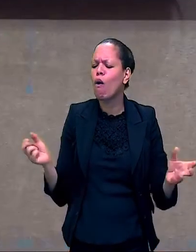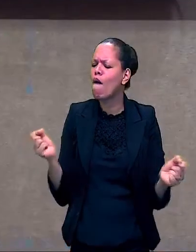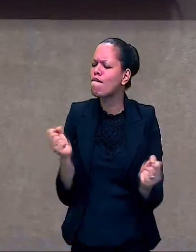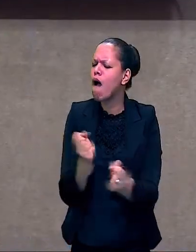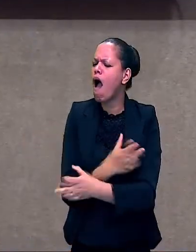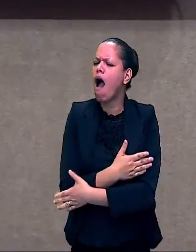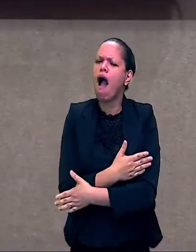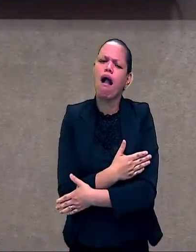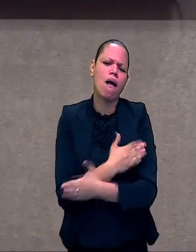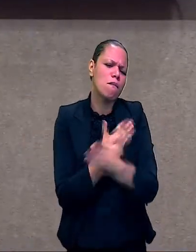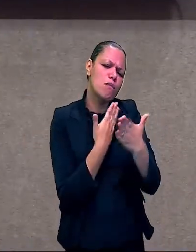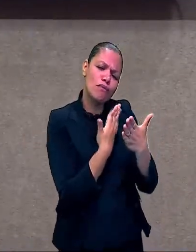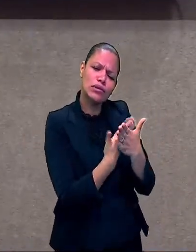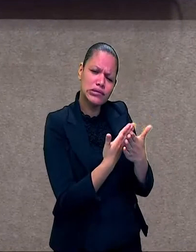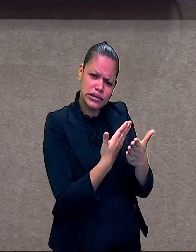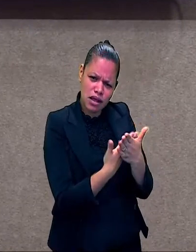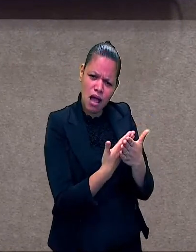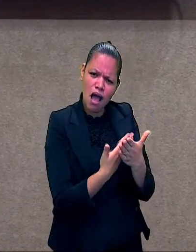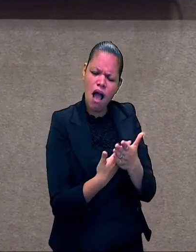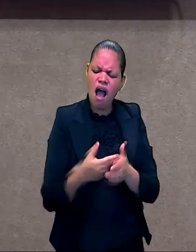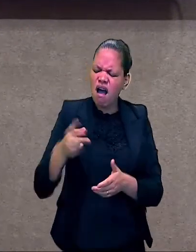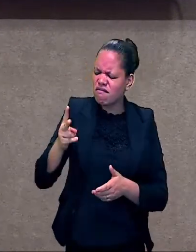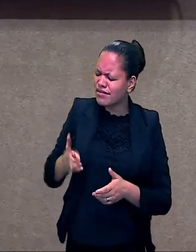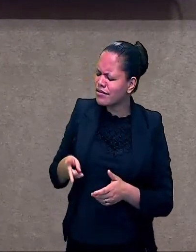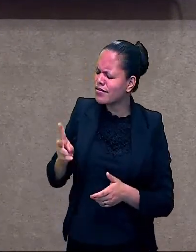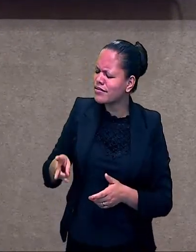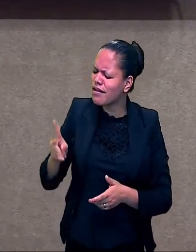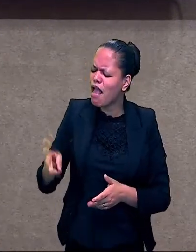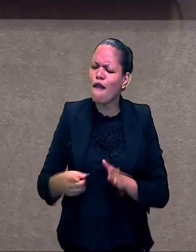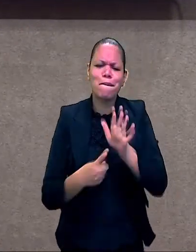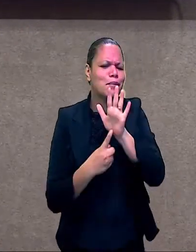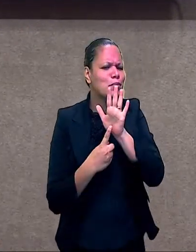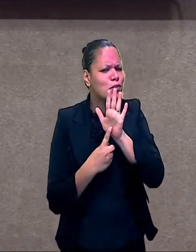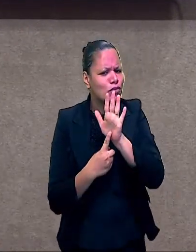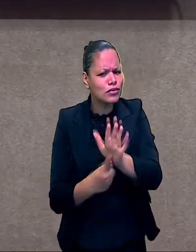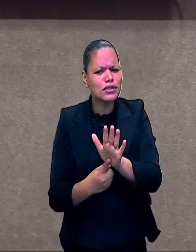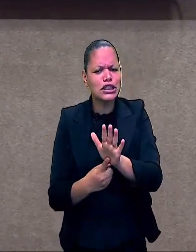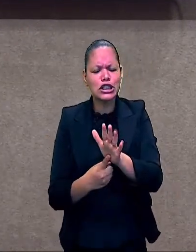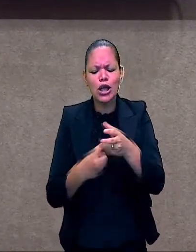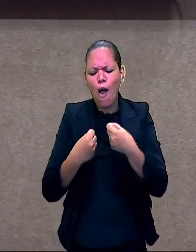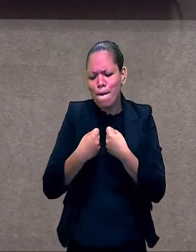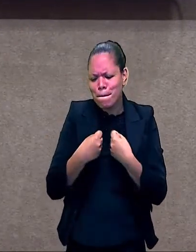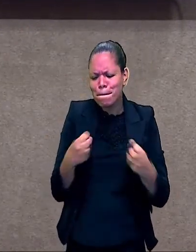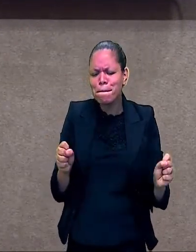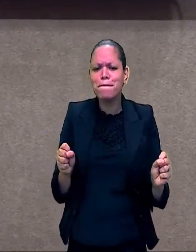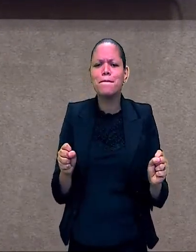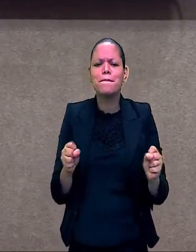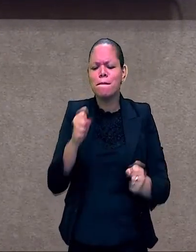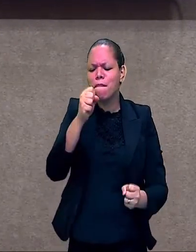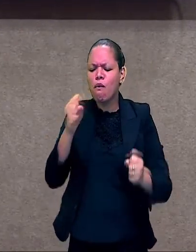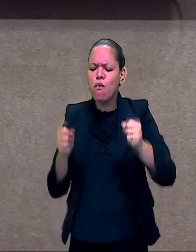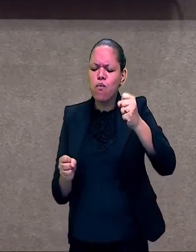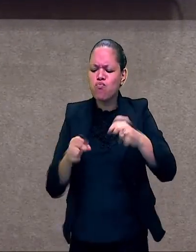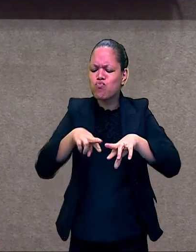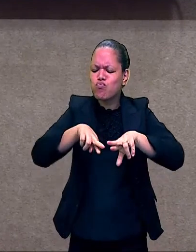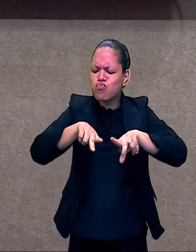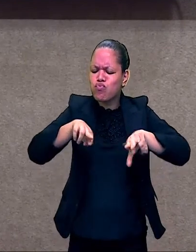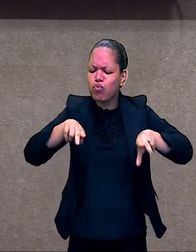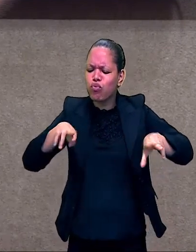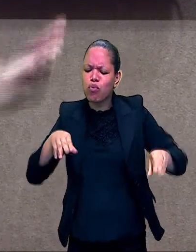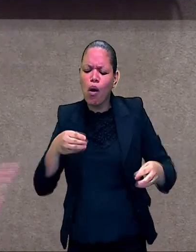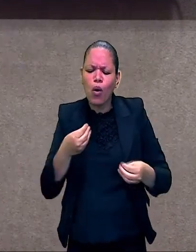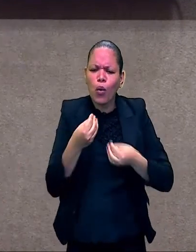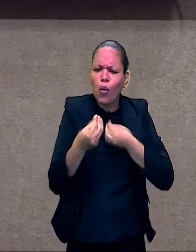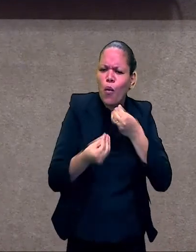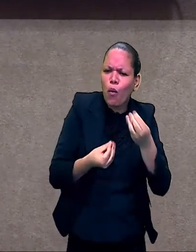aula e vamos continuar falando um pouquinho sobre esses meios de transportes, como eu faço para chegar até um